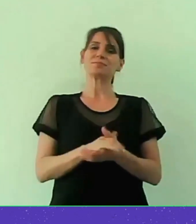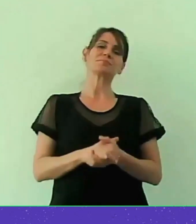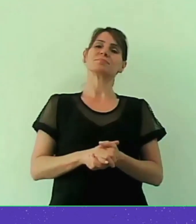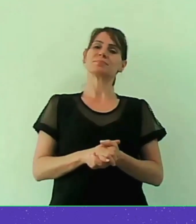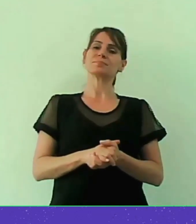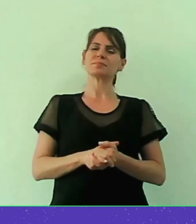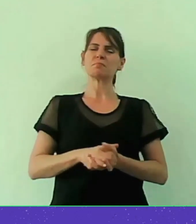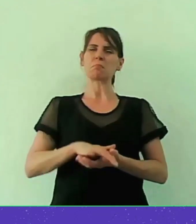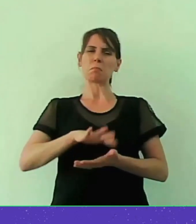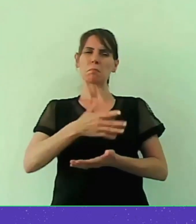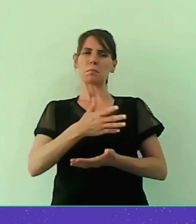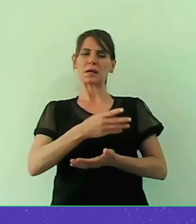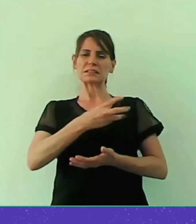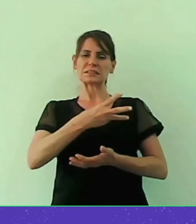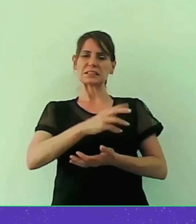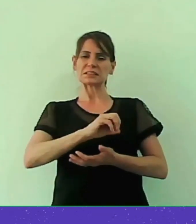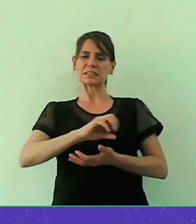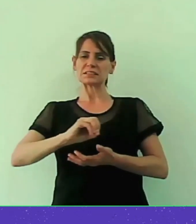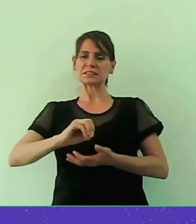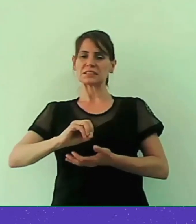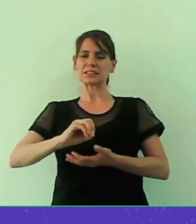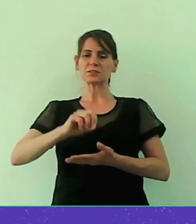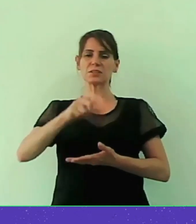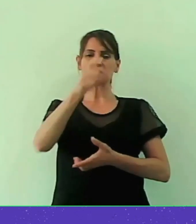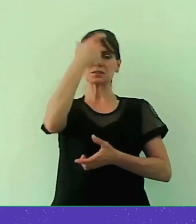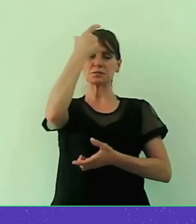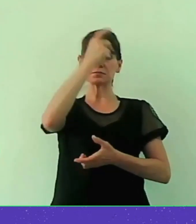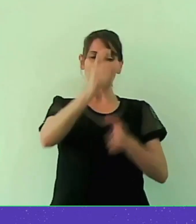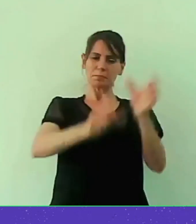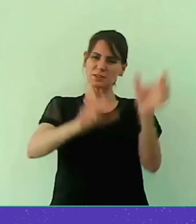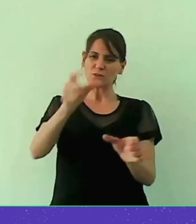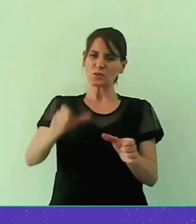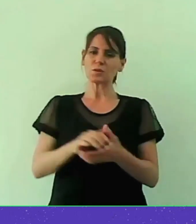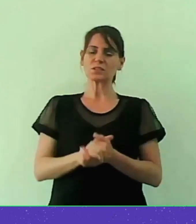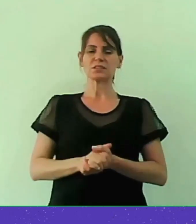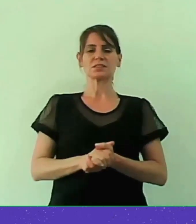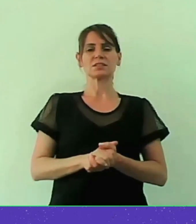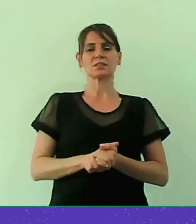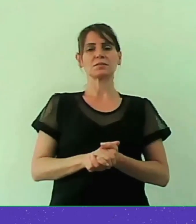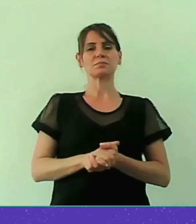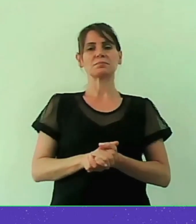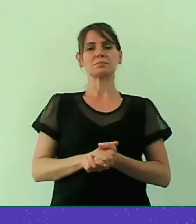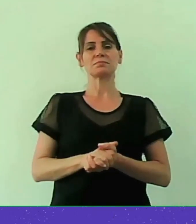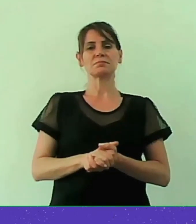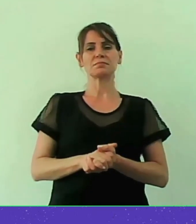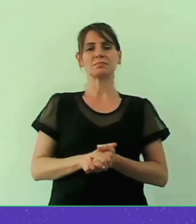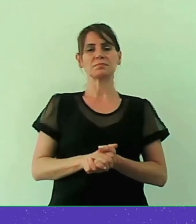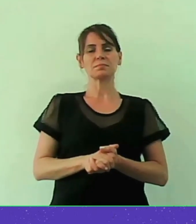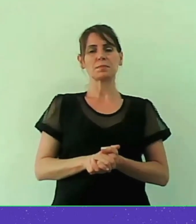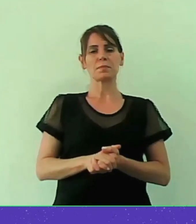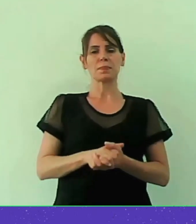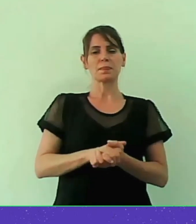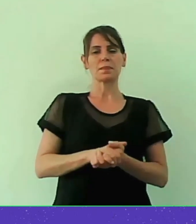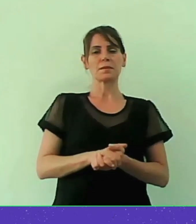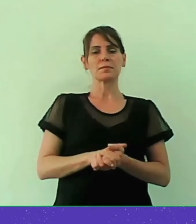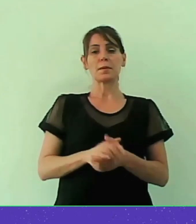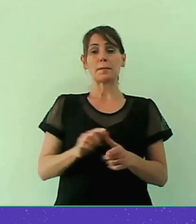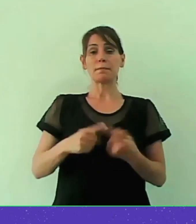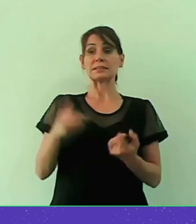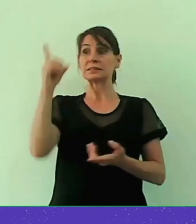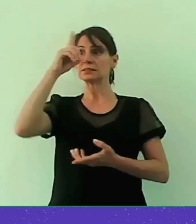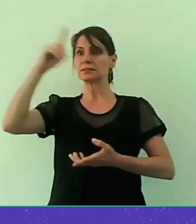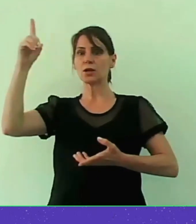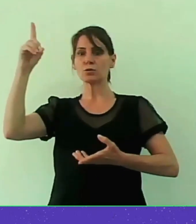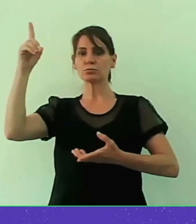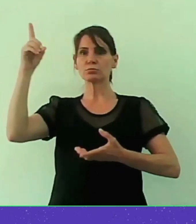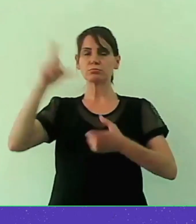300 homens dentro de um país de mais de 200 milhões de população. Que pode fazer? Mas Deus multiplicou o